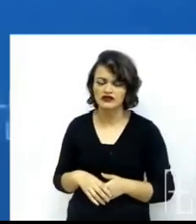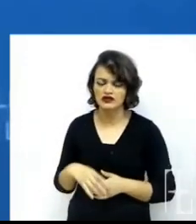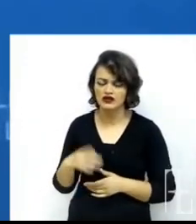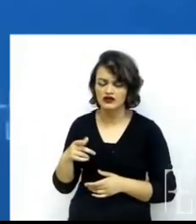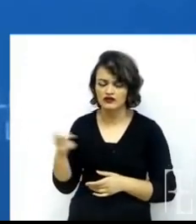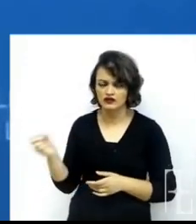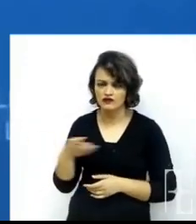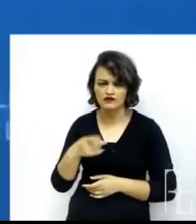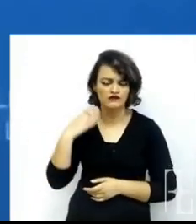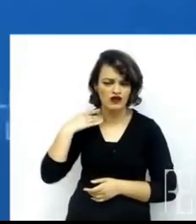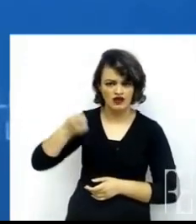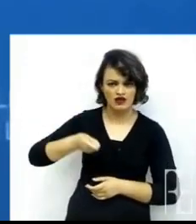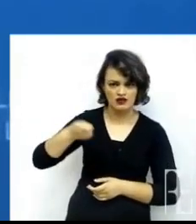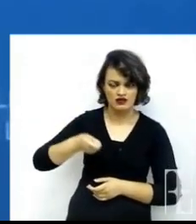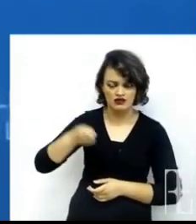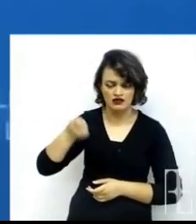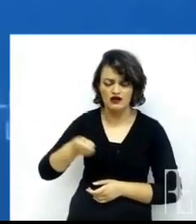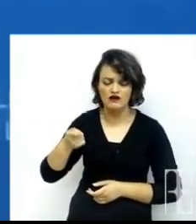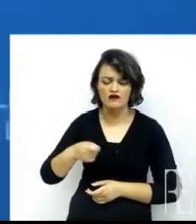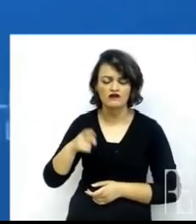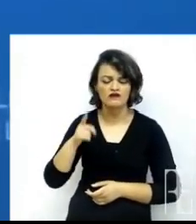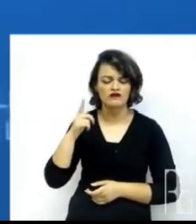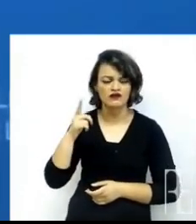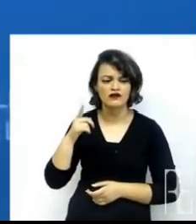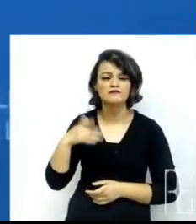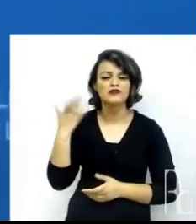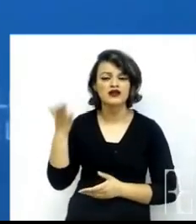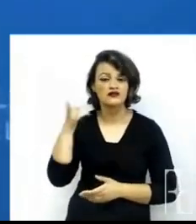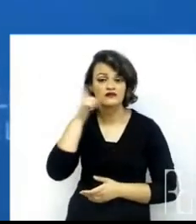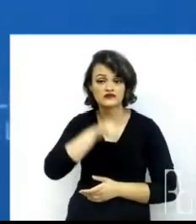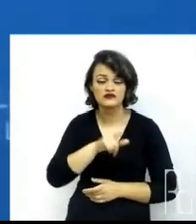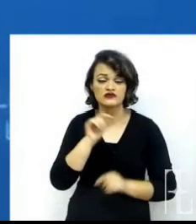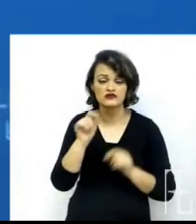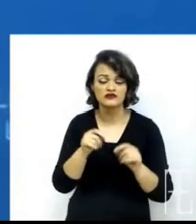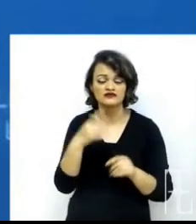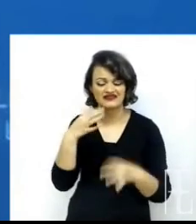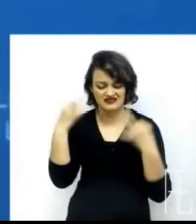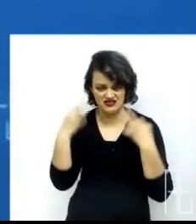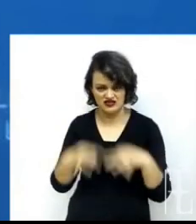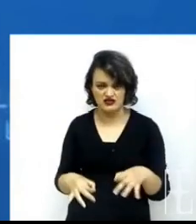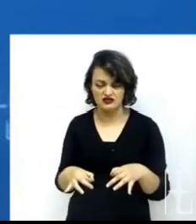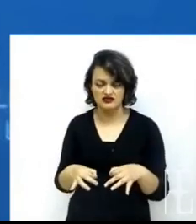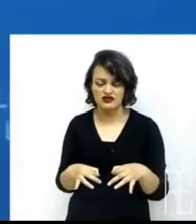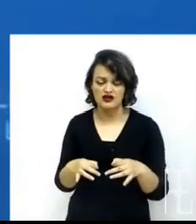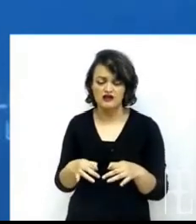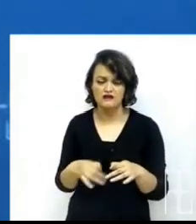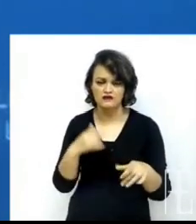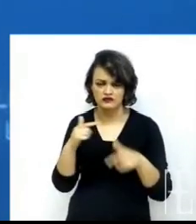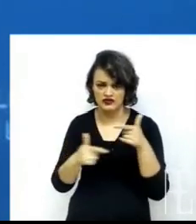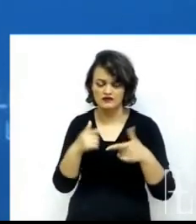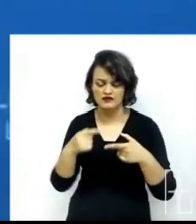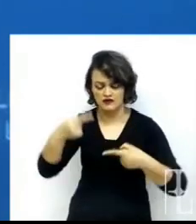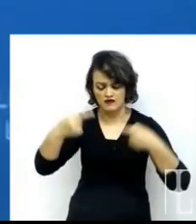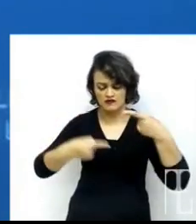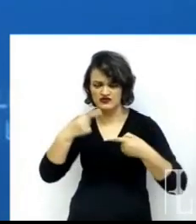leilão 5G para que ele garanta um mercado